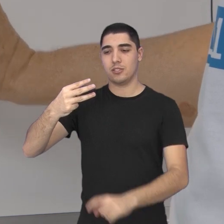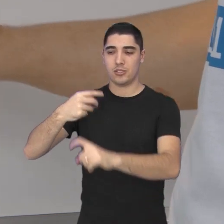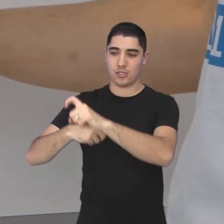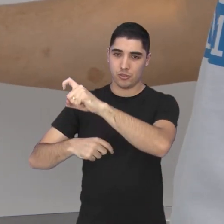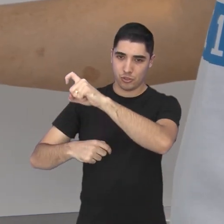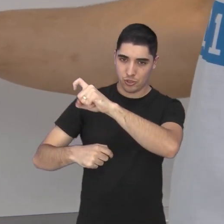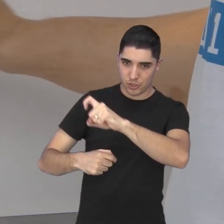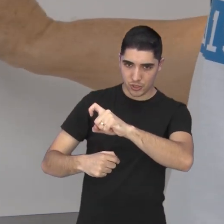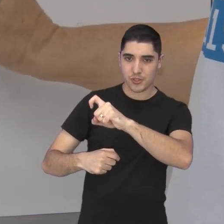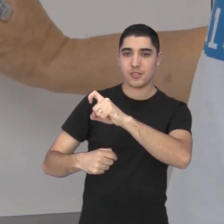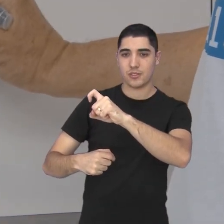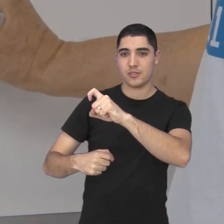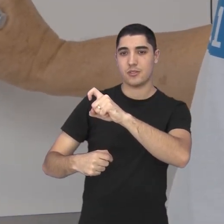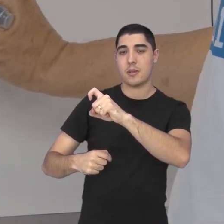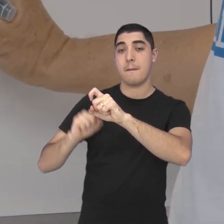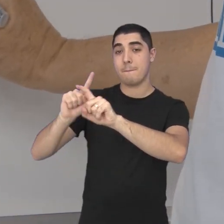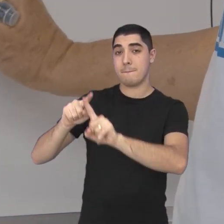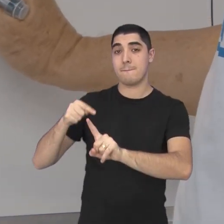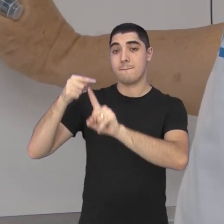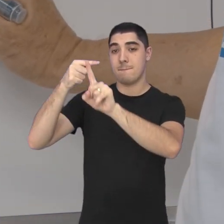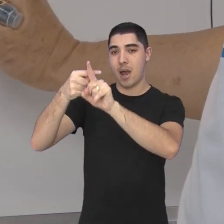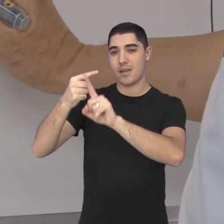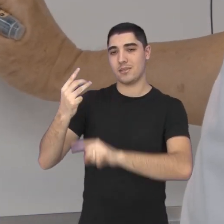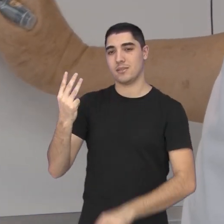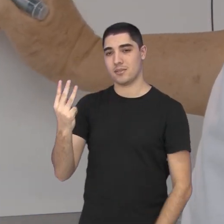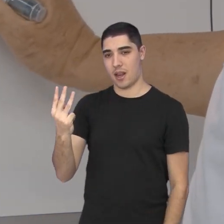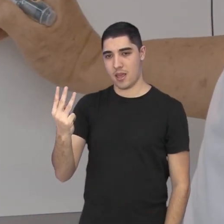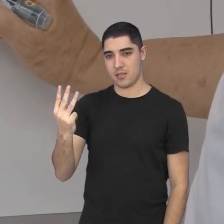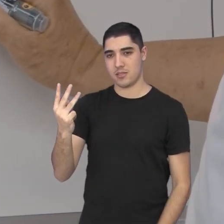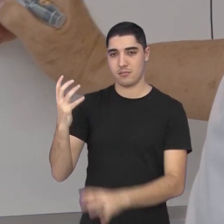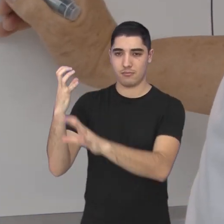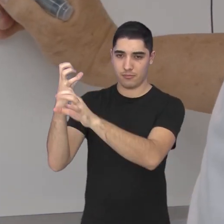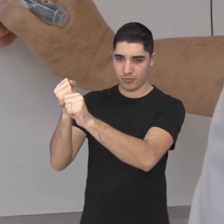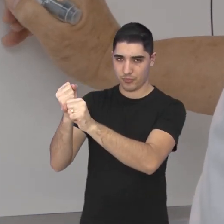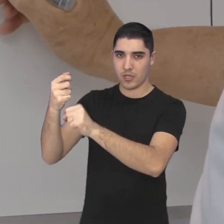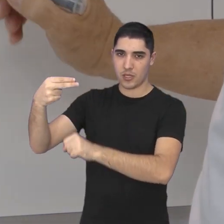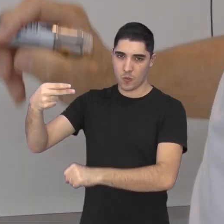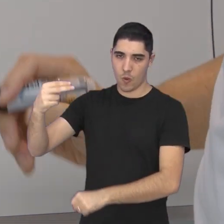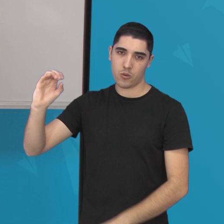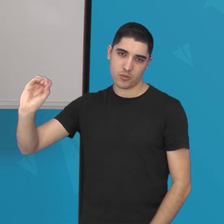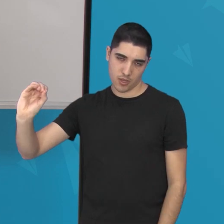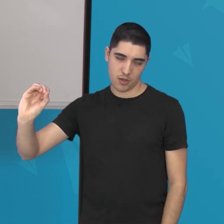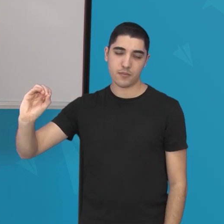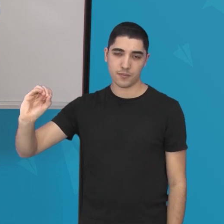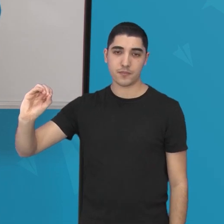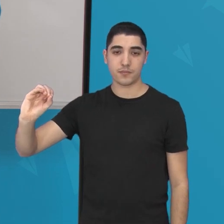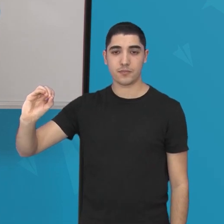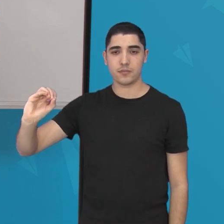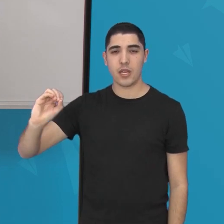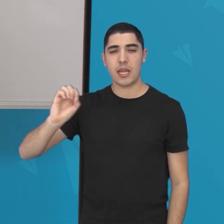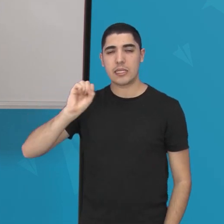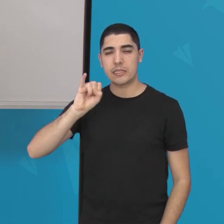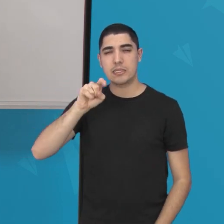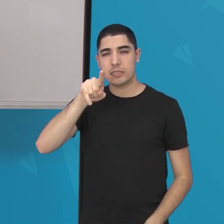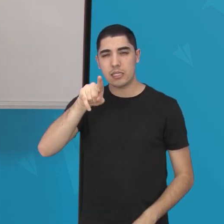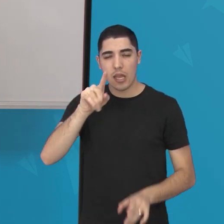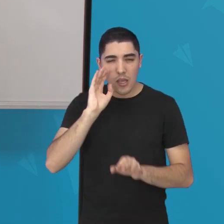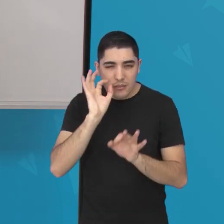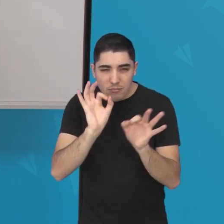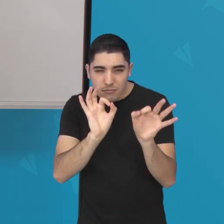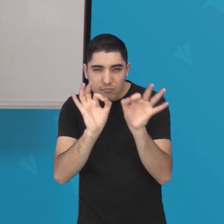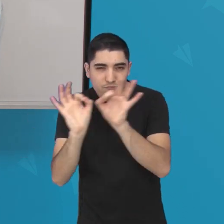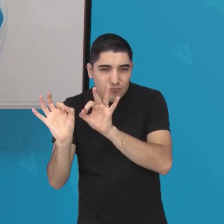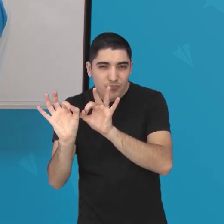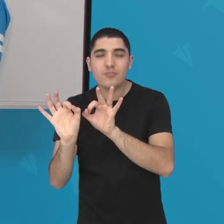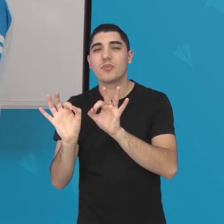mais 3 igual a 0. Então, se você, olhando como ficou